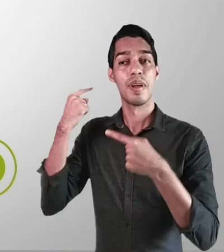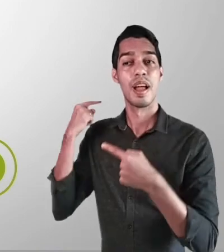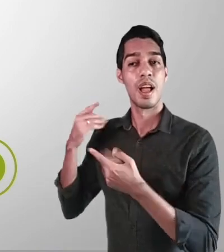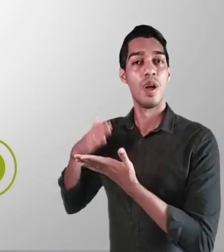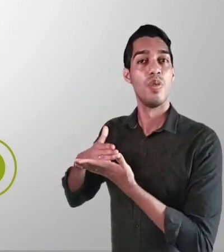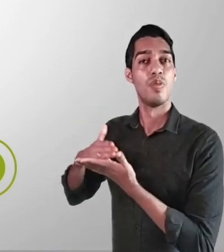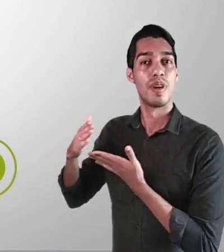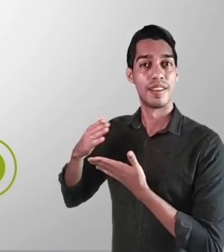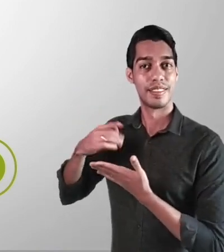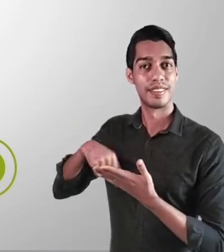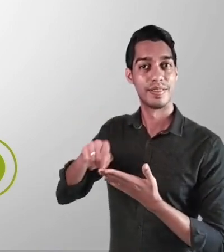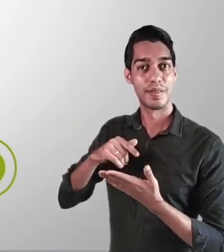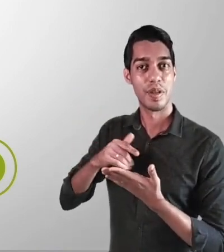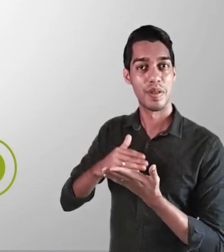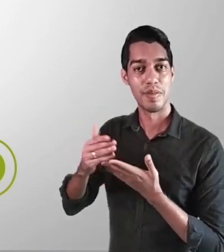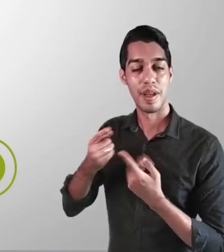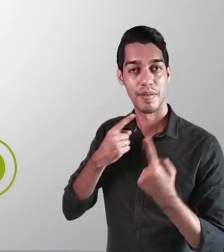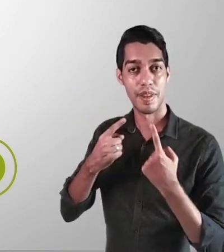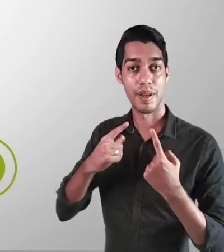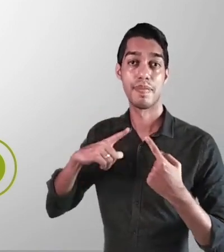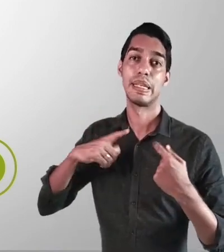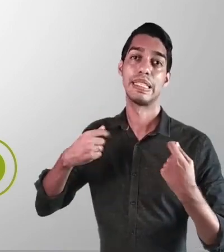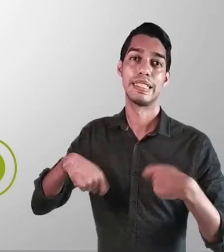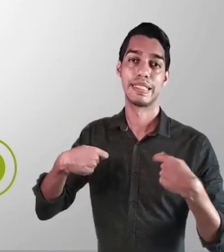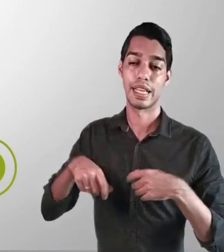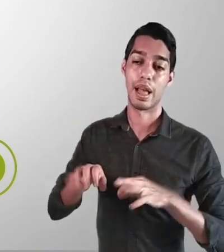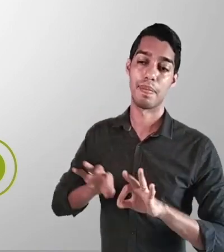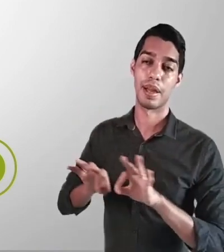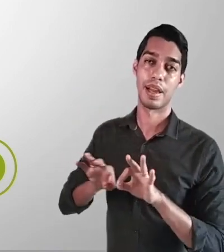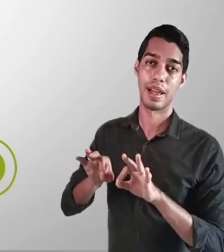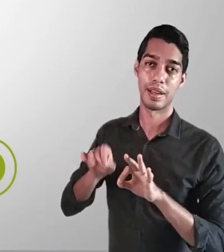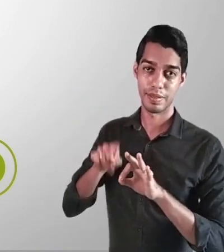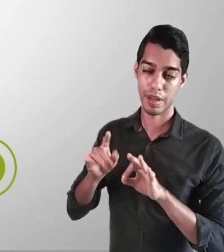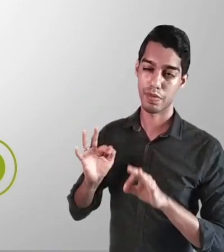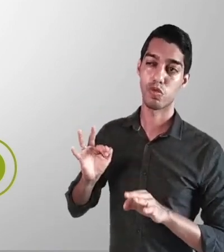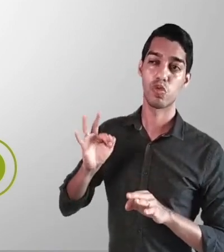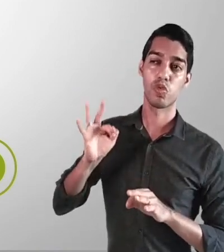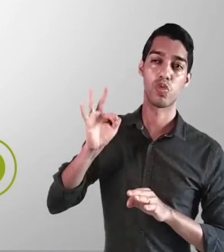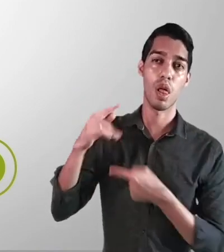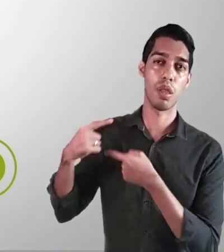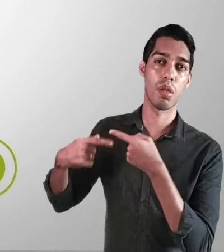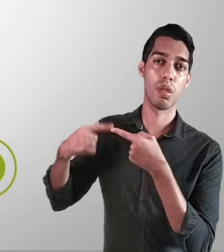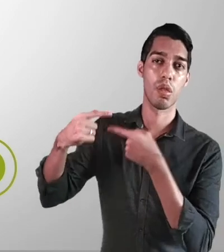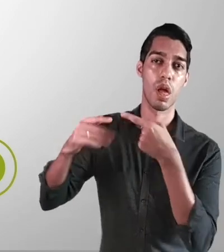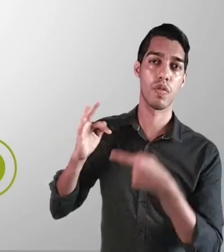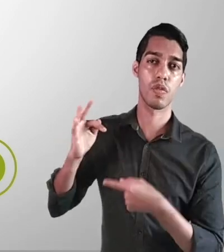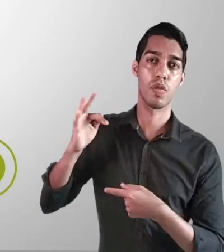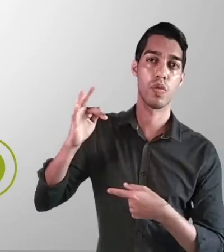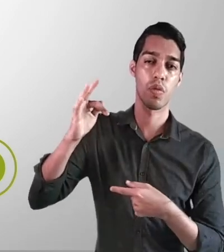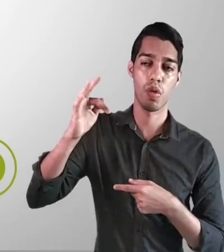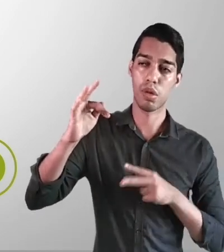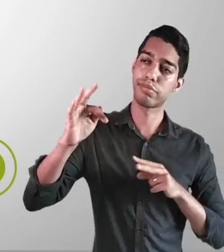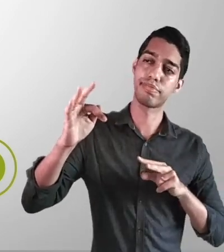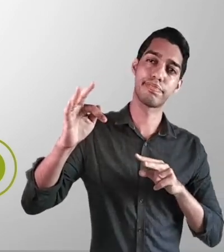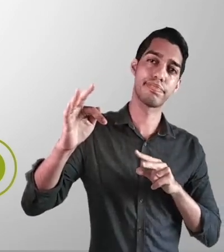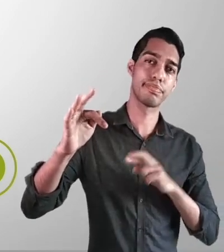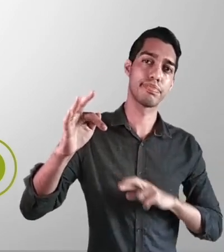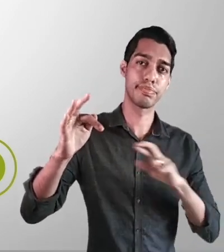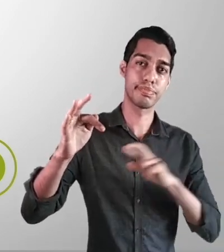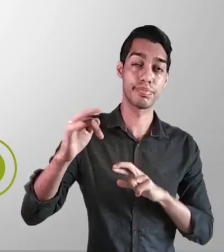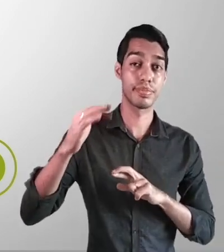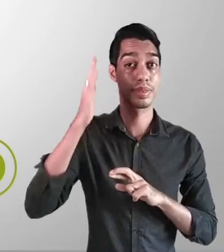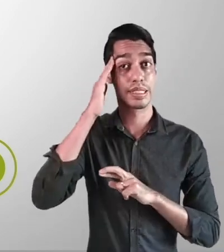ter um planejamento de longo prazo, é preciso entender que esse processo de educação da população, ele passa gerações